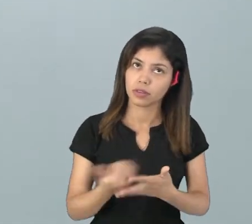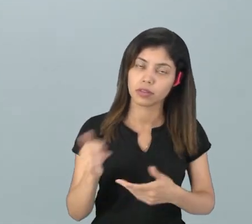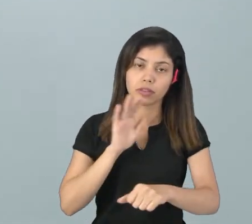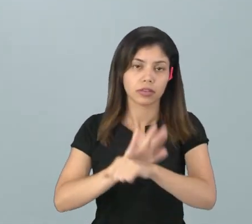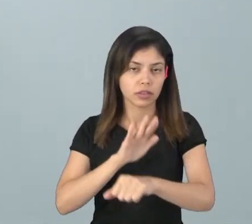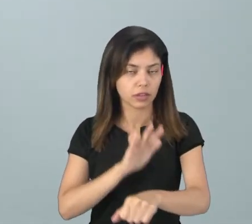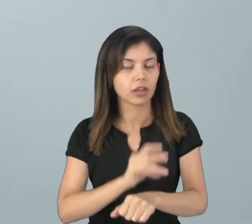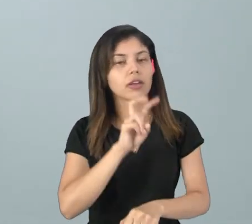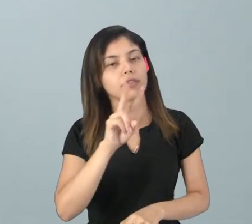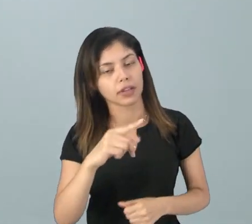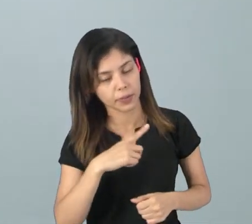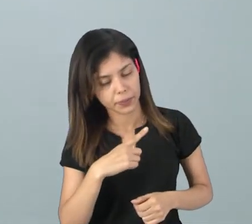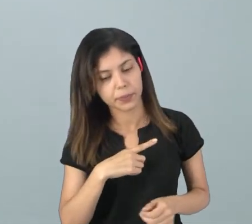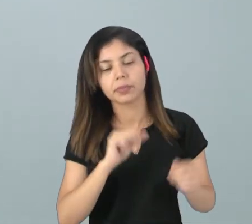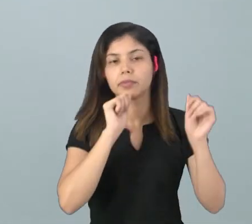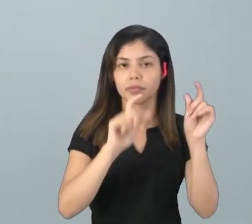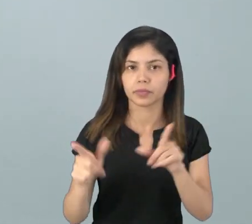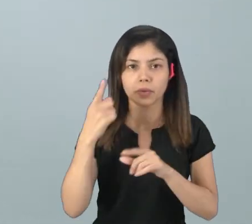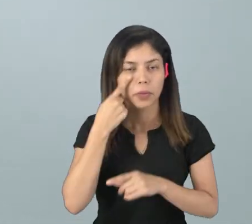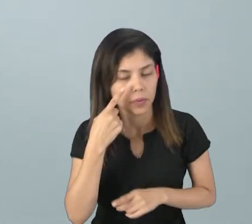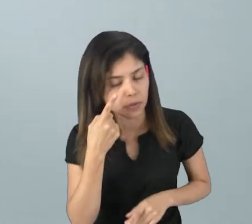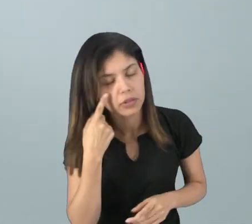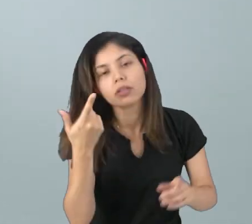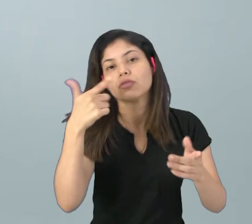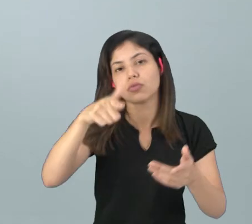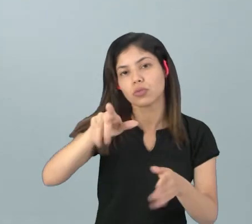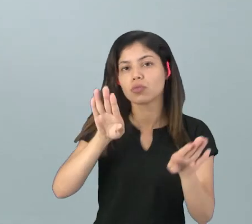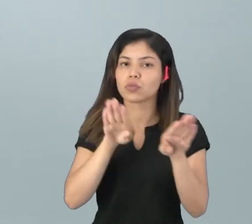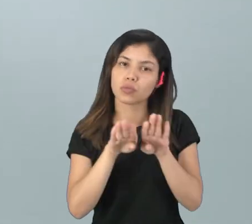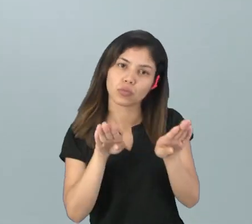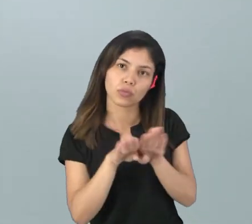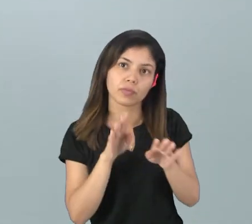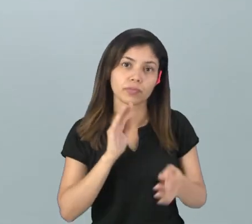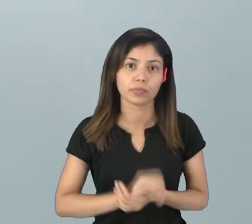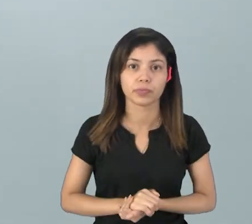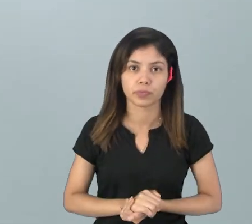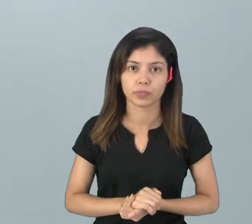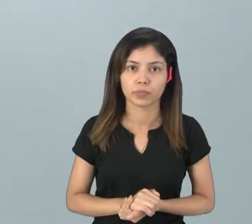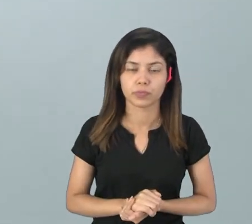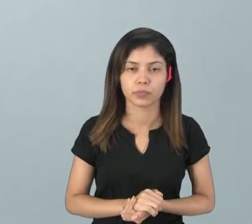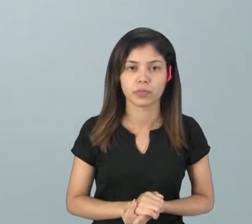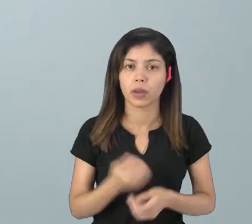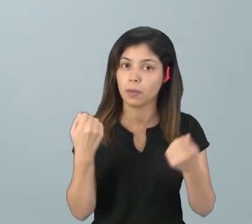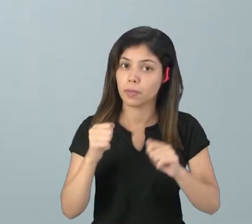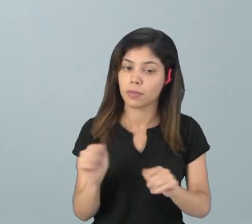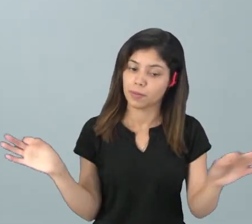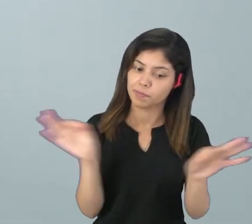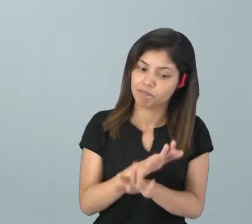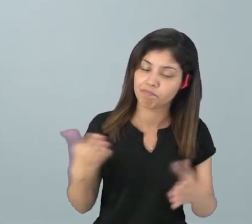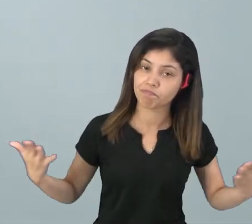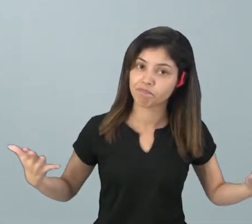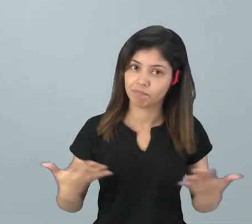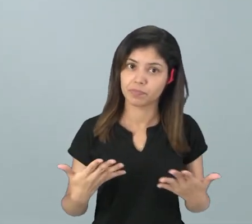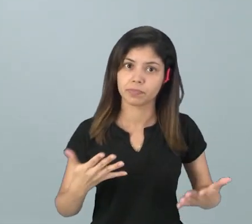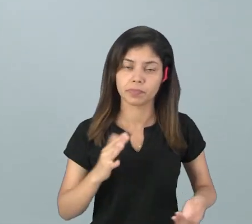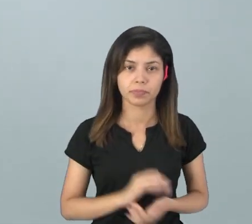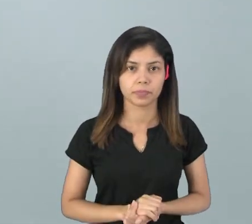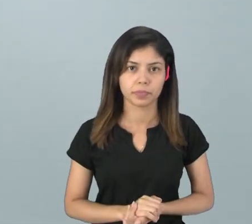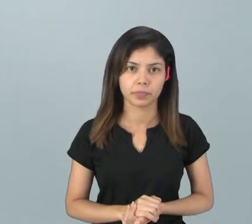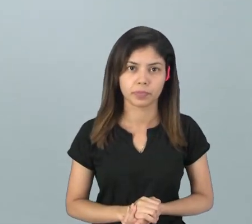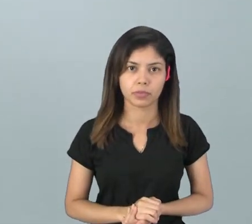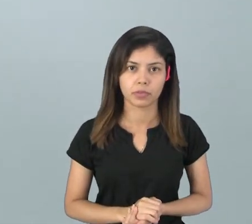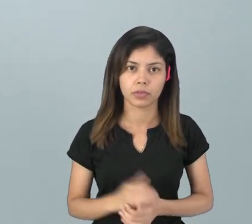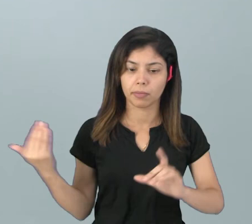solidária também vai estar lá nos slides, vai dar uma olhada, preencha e envie aí para o professor. O professor César fica por aqui, acesse